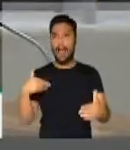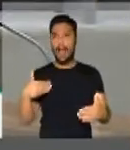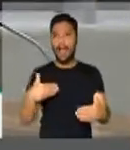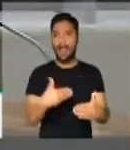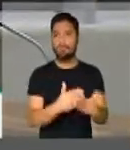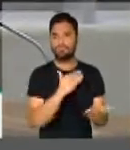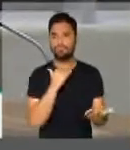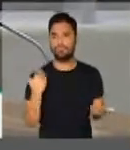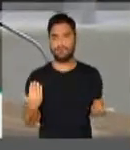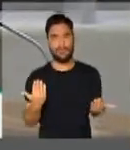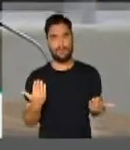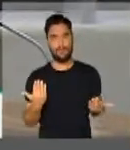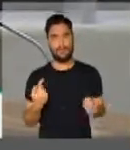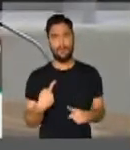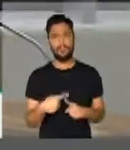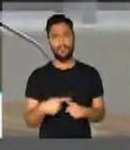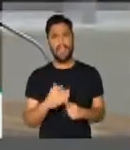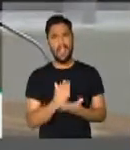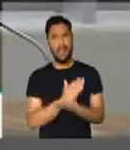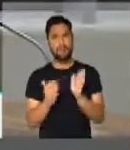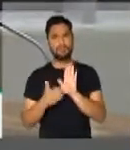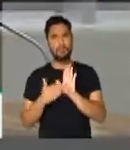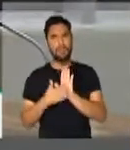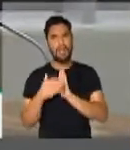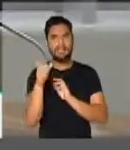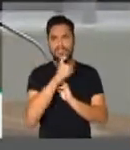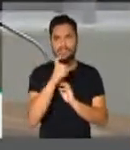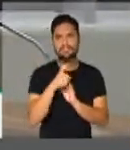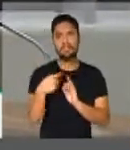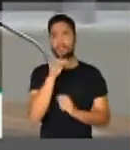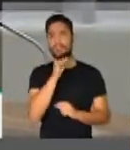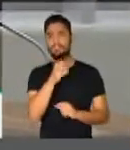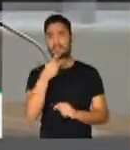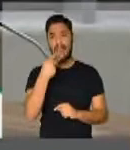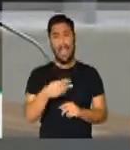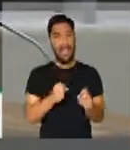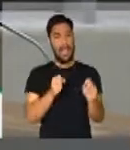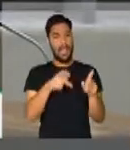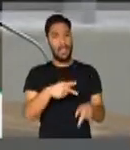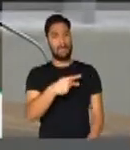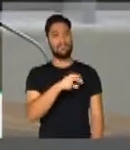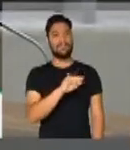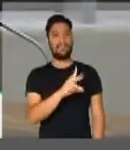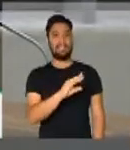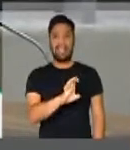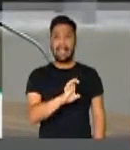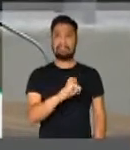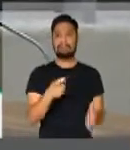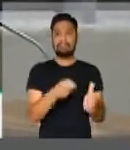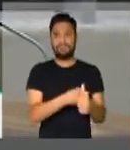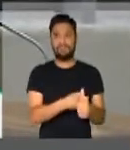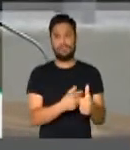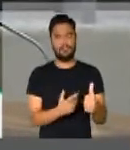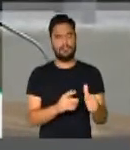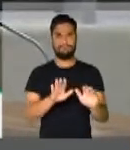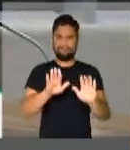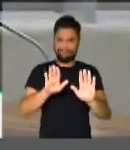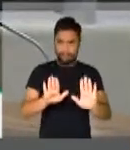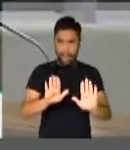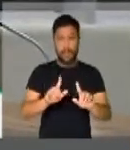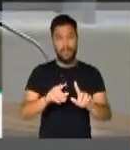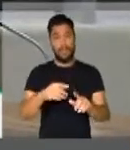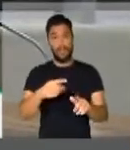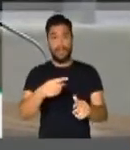até morrer com argumentos que são mentirosos. O principal deles é que a Previdência é deficitária. Olha, a